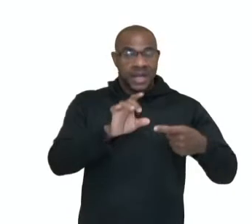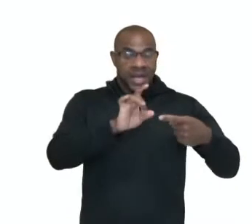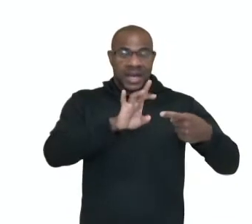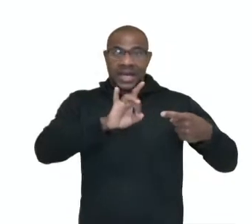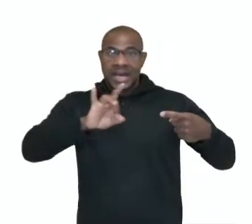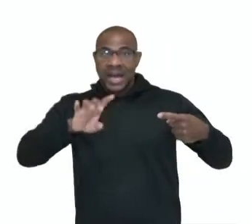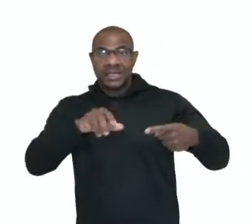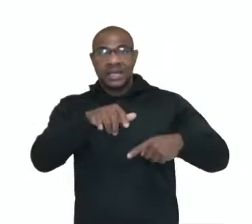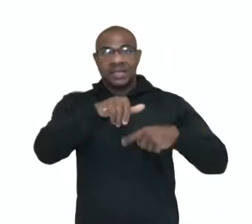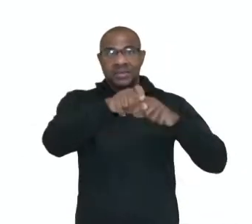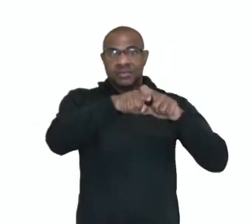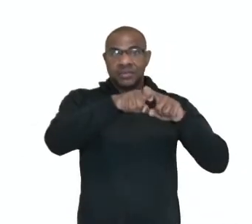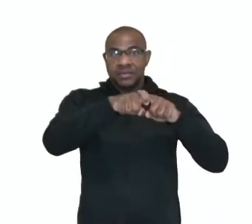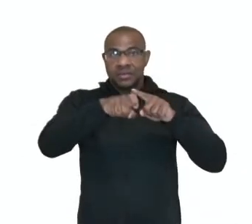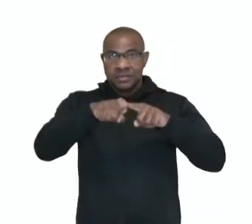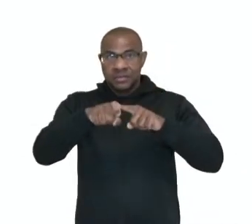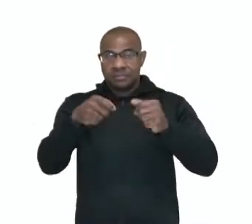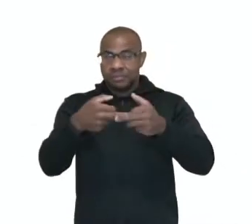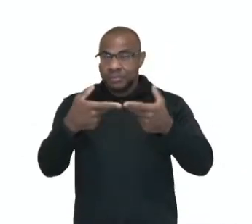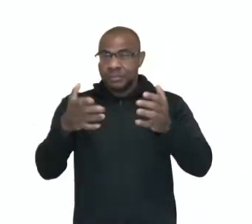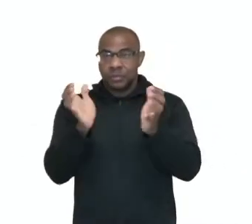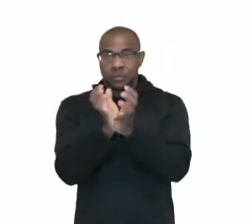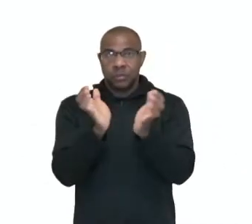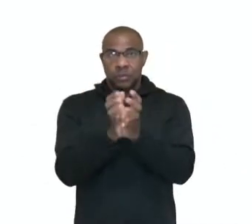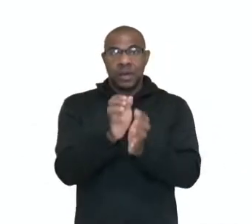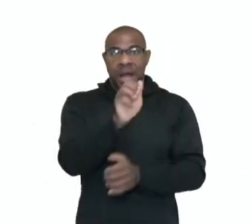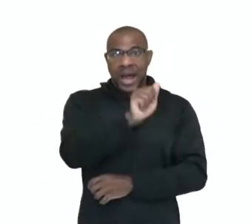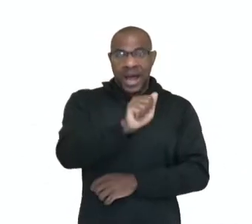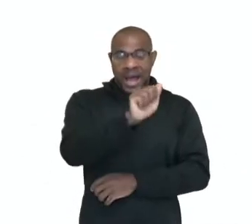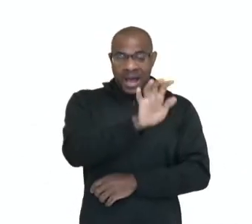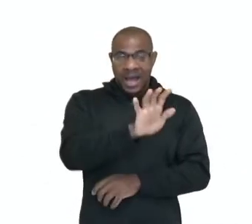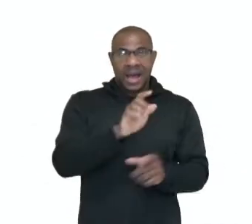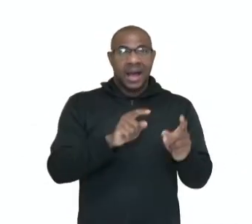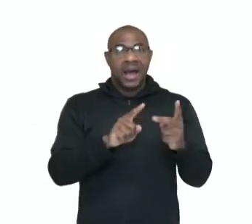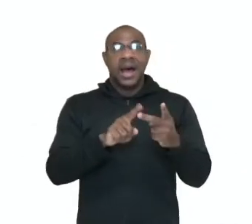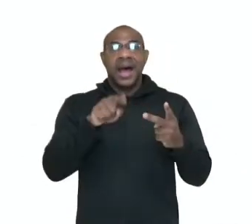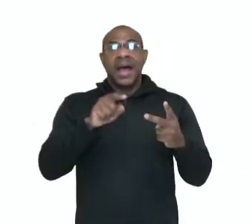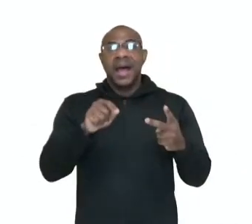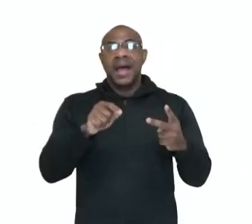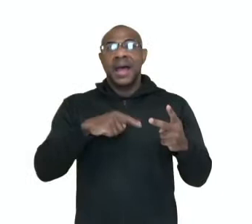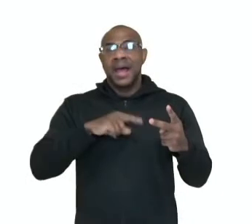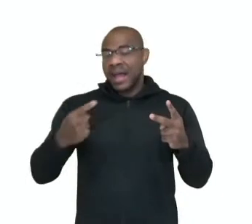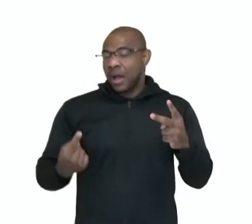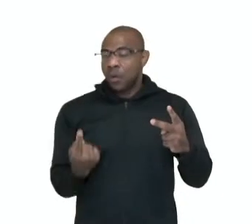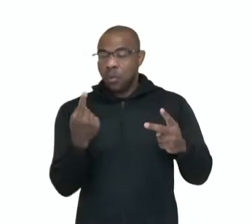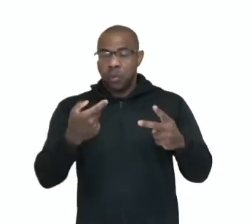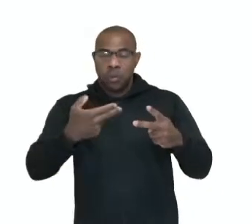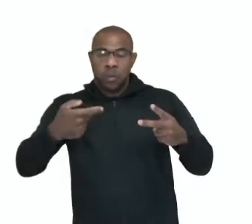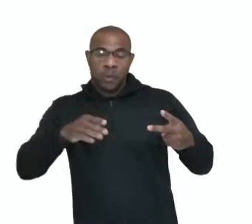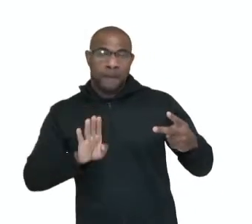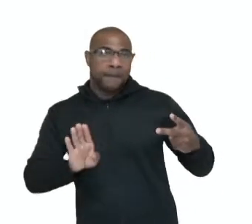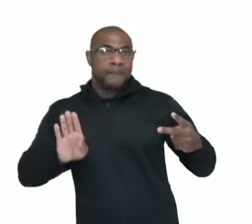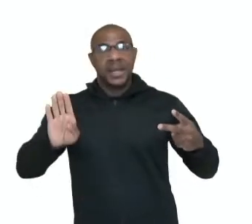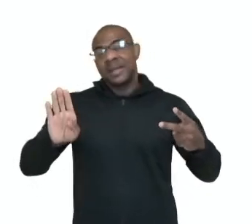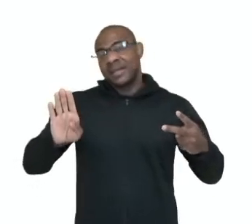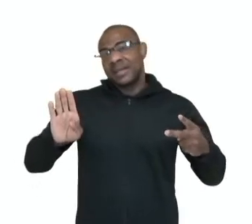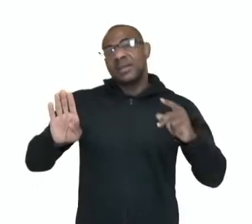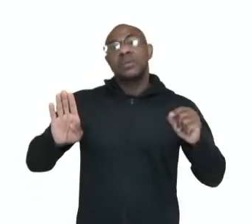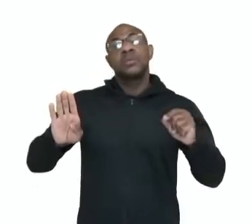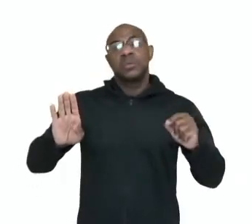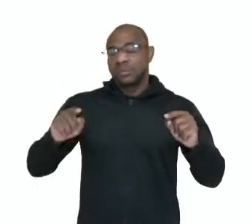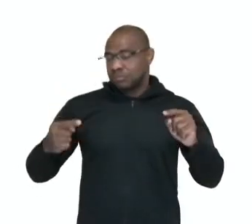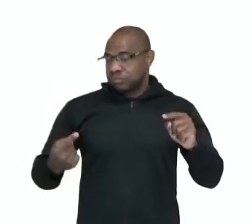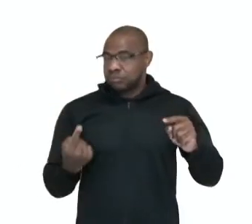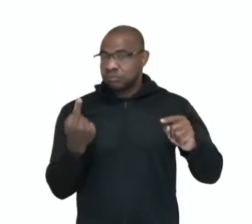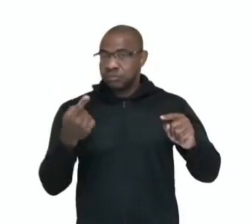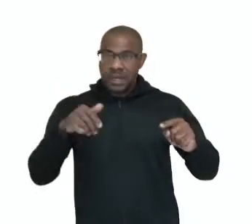letra. Cada elemento x de um conjunto A de valores corresponde a um único elemento um único